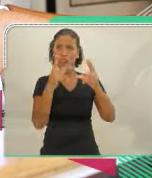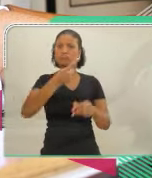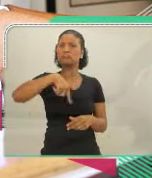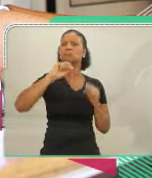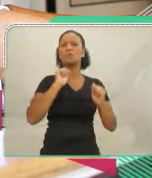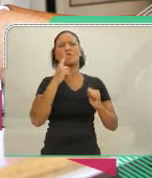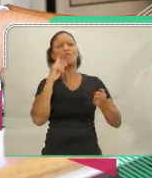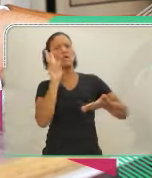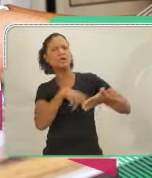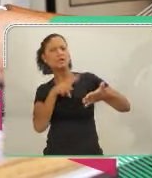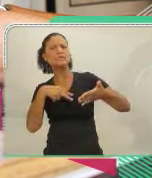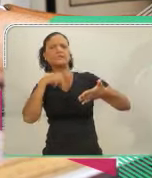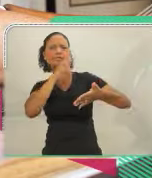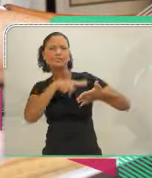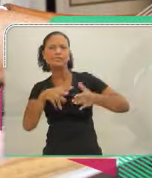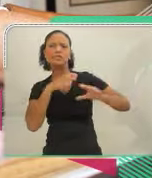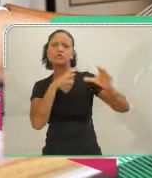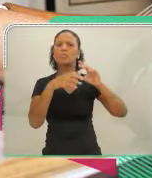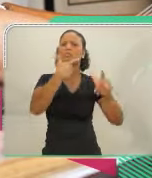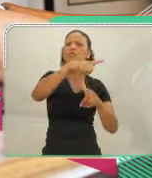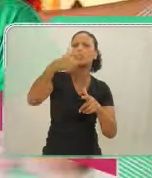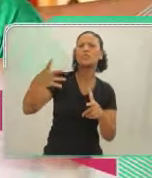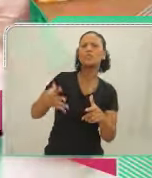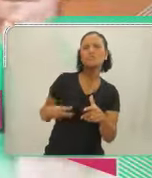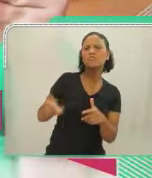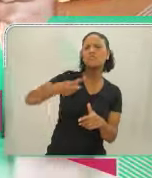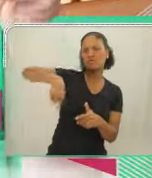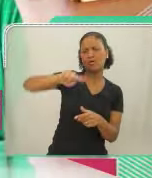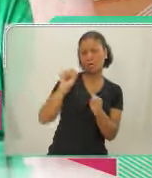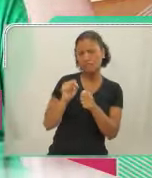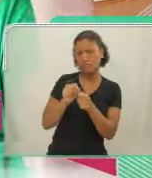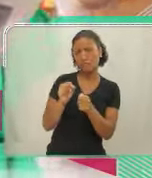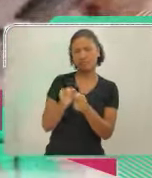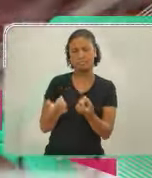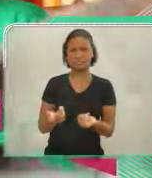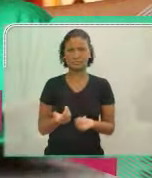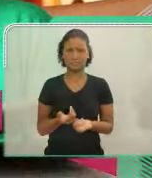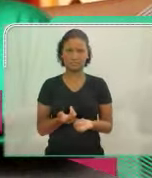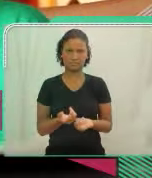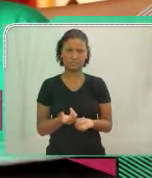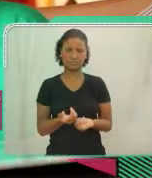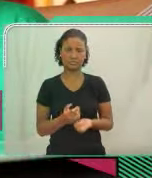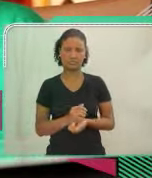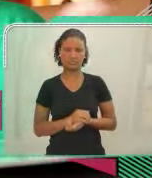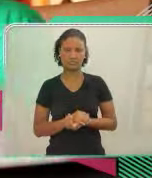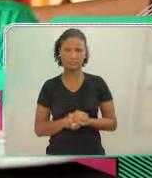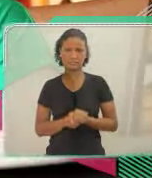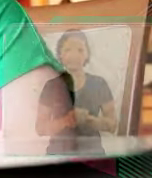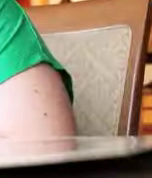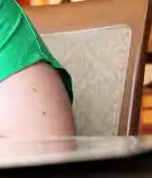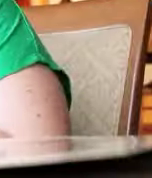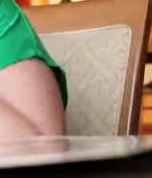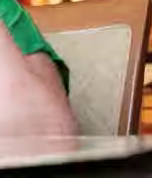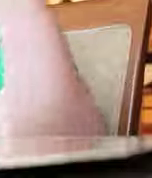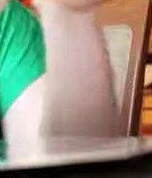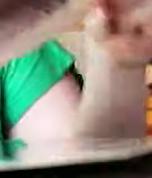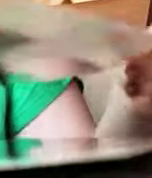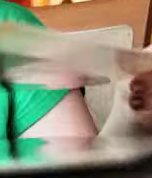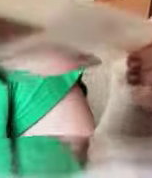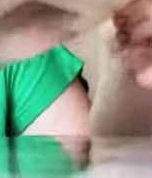a gente podia ler, a gente lia, comunicava os outros filhos e a gente fazia.